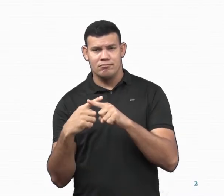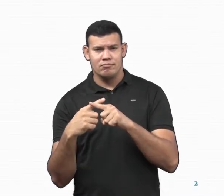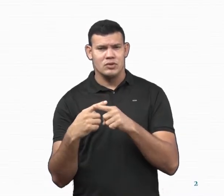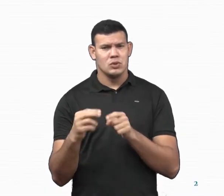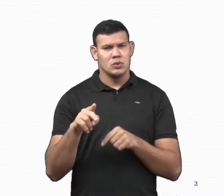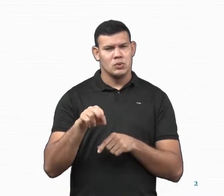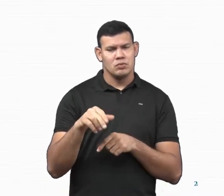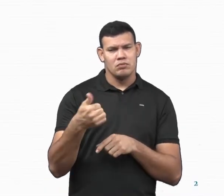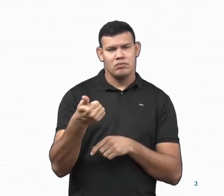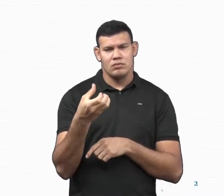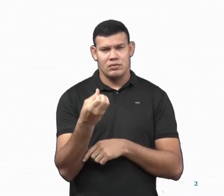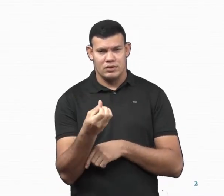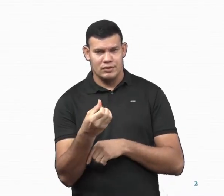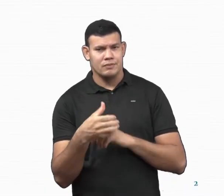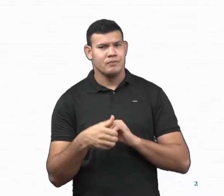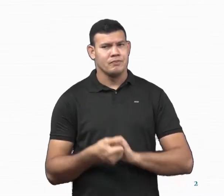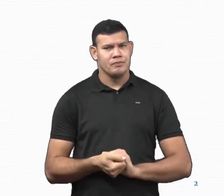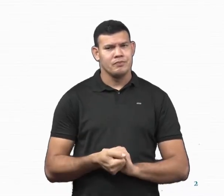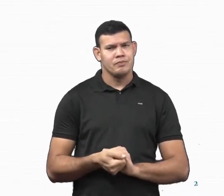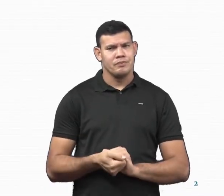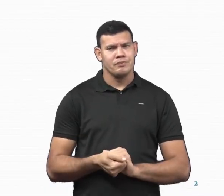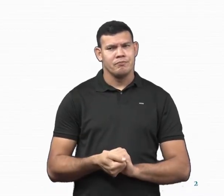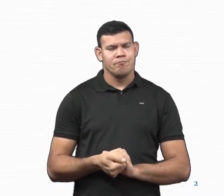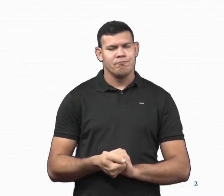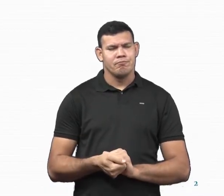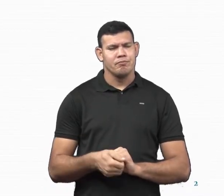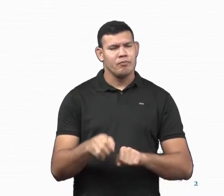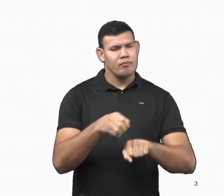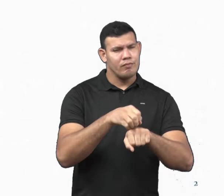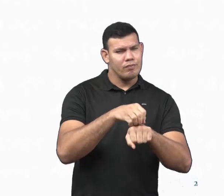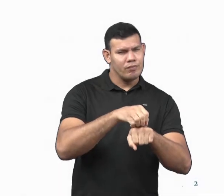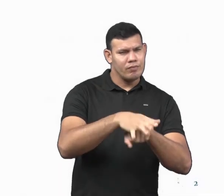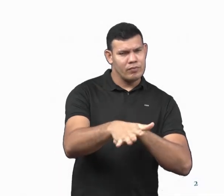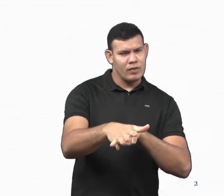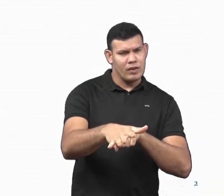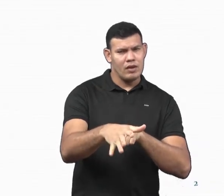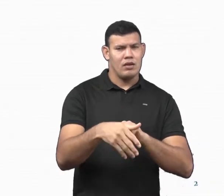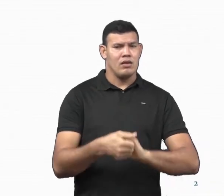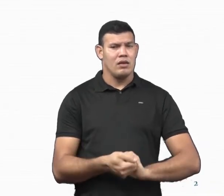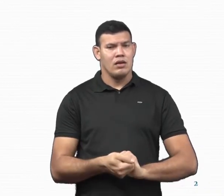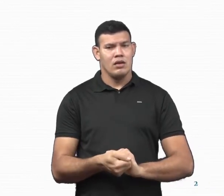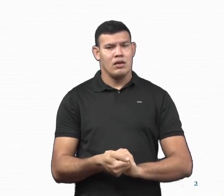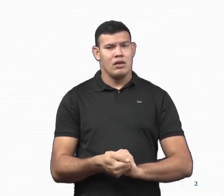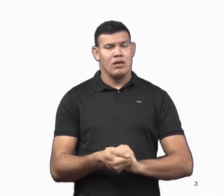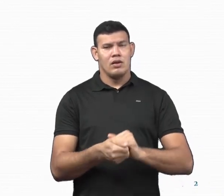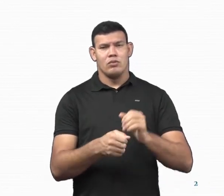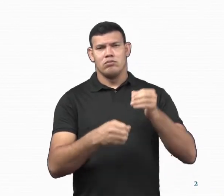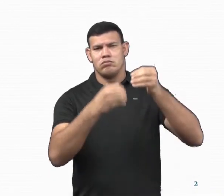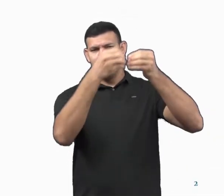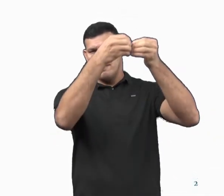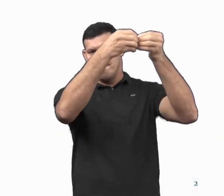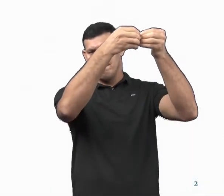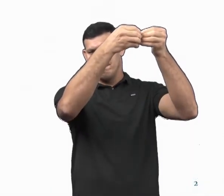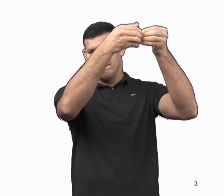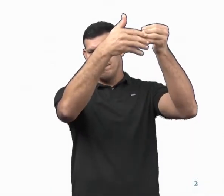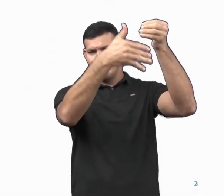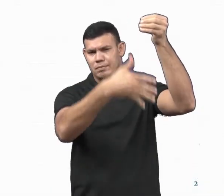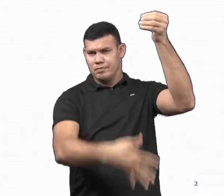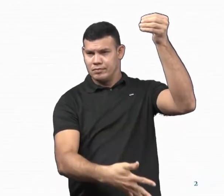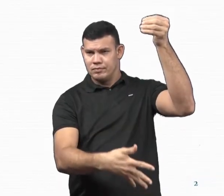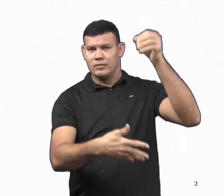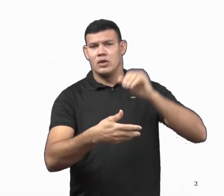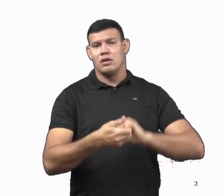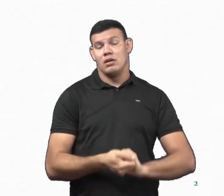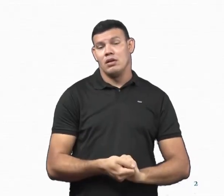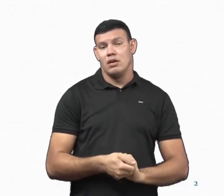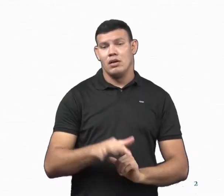esse número? Uma dica que eu vou dar para vocês é usar a fatoração. Porque, às vezes, o número que está no radicando